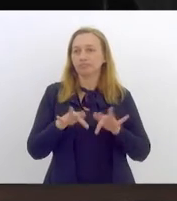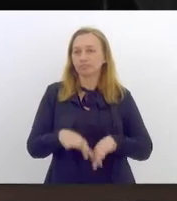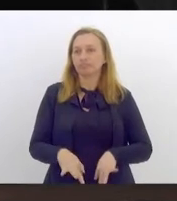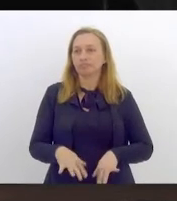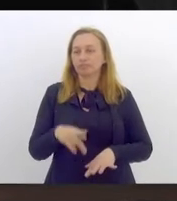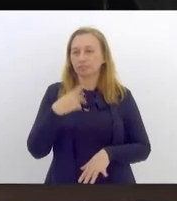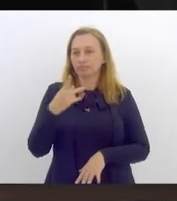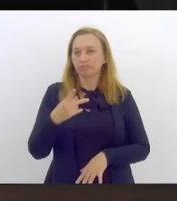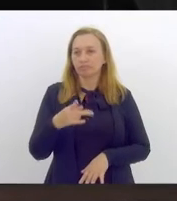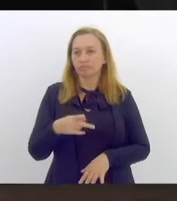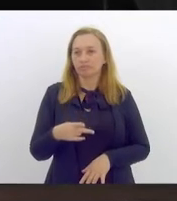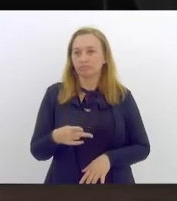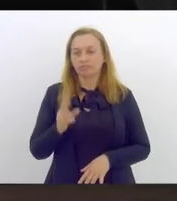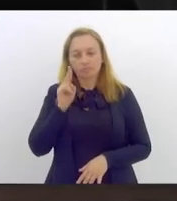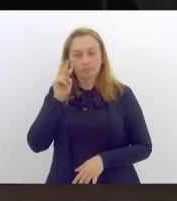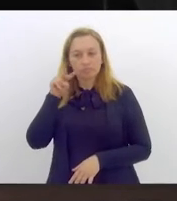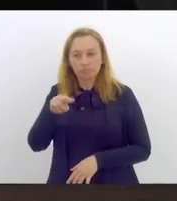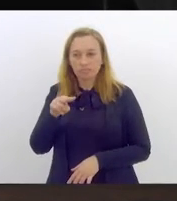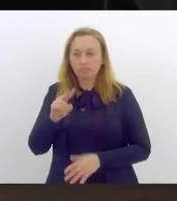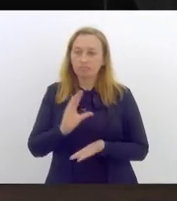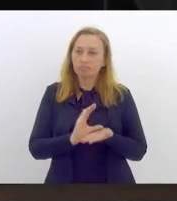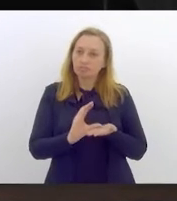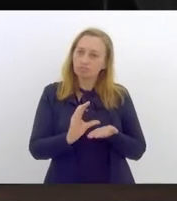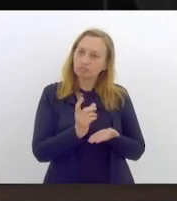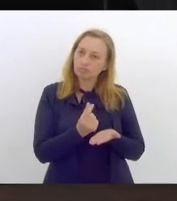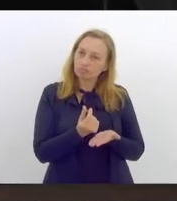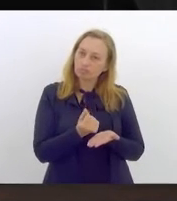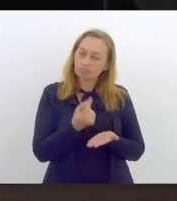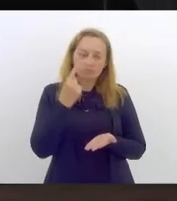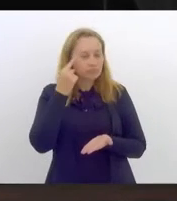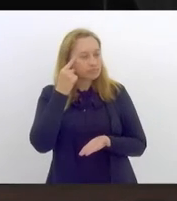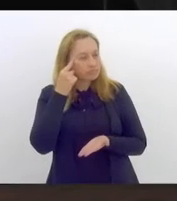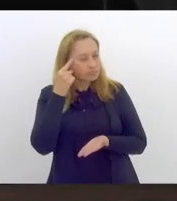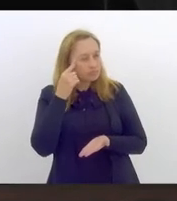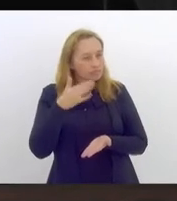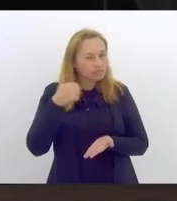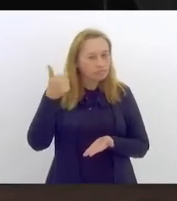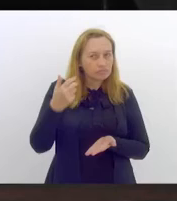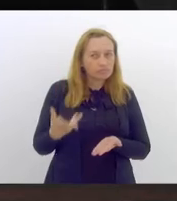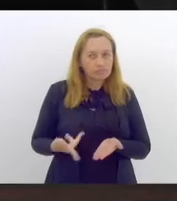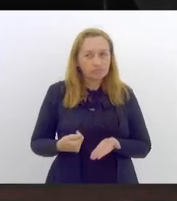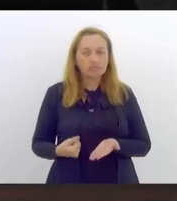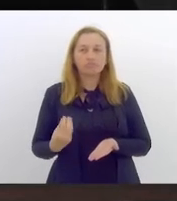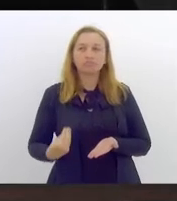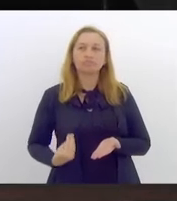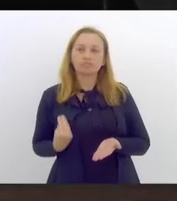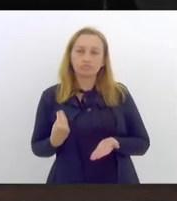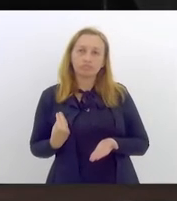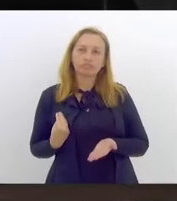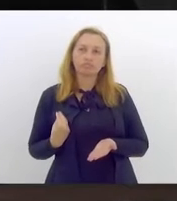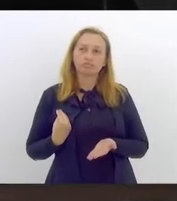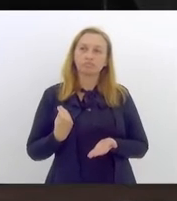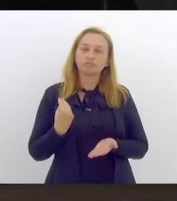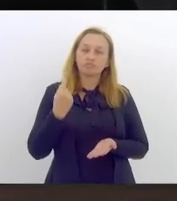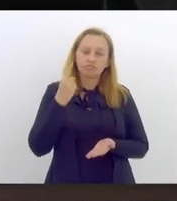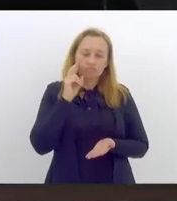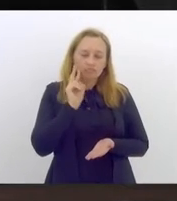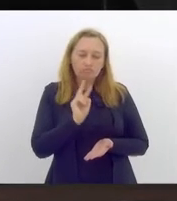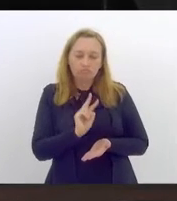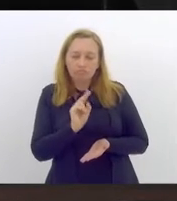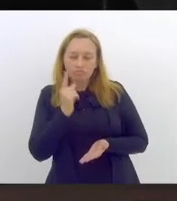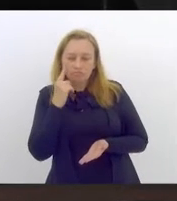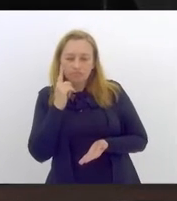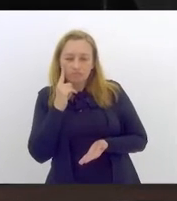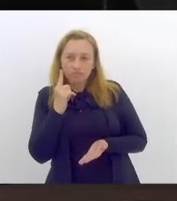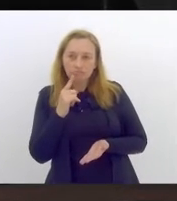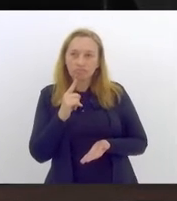fala dizendo que quando olho para o orçamento, olho pensando na melhoria da qualidade de vida, olho pensando na